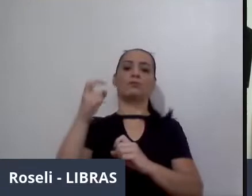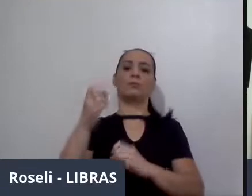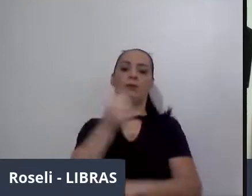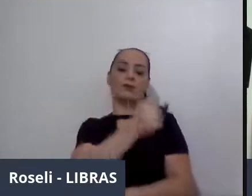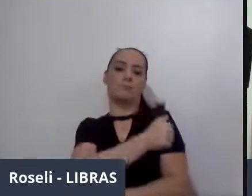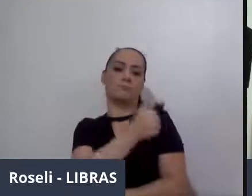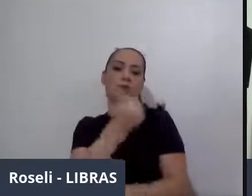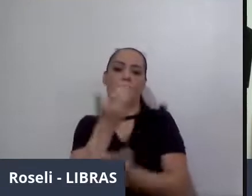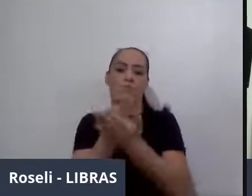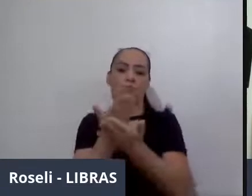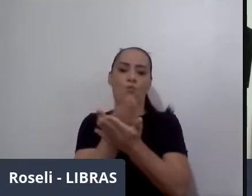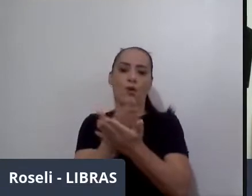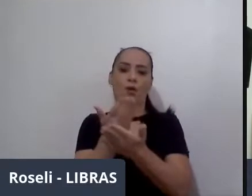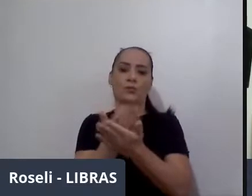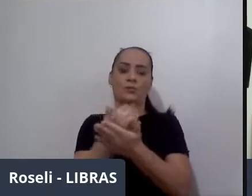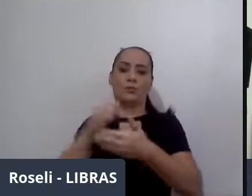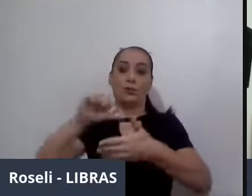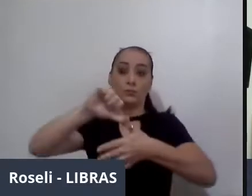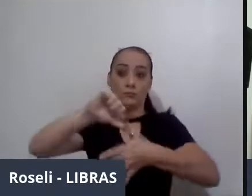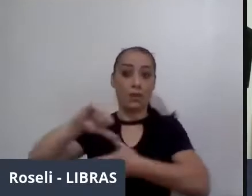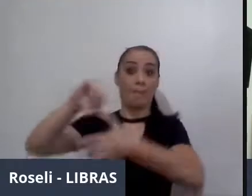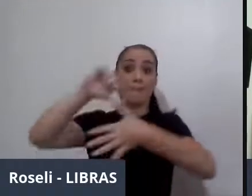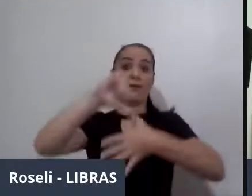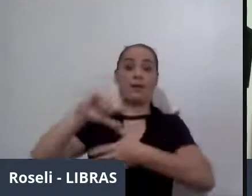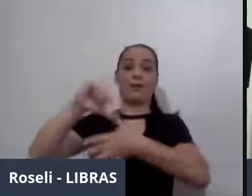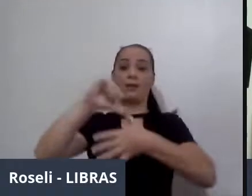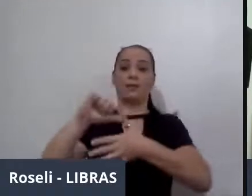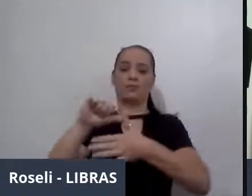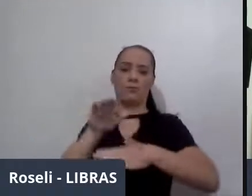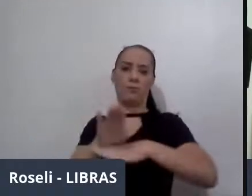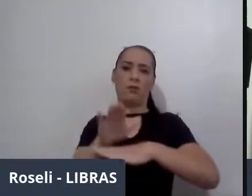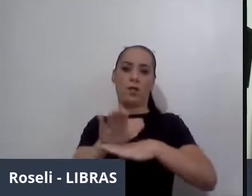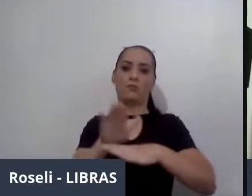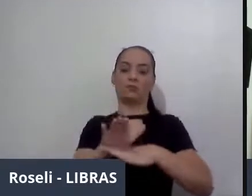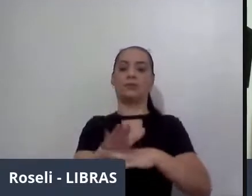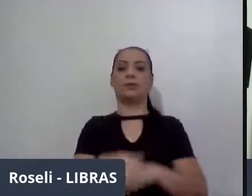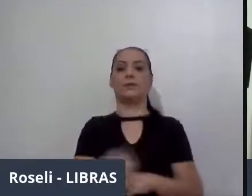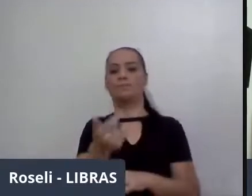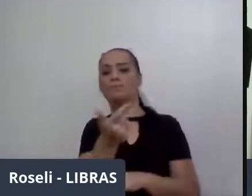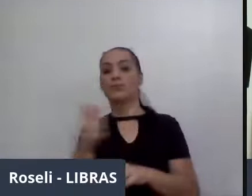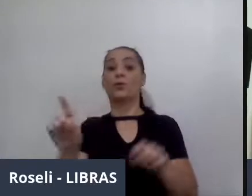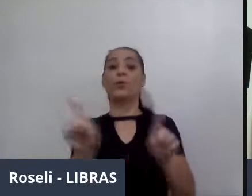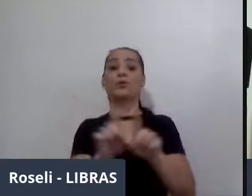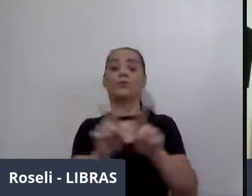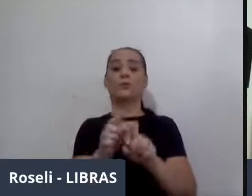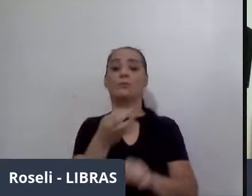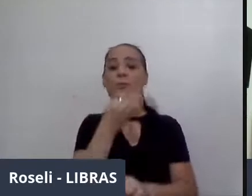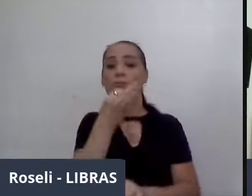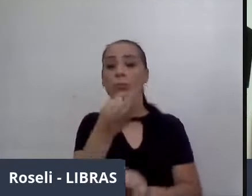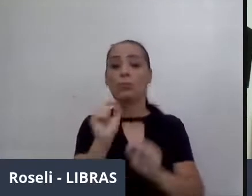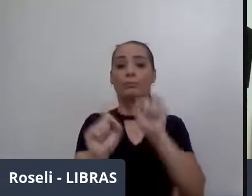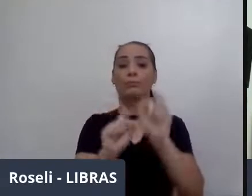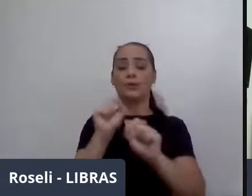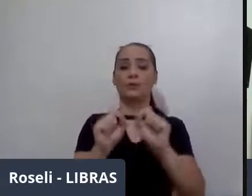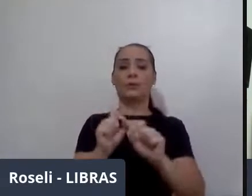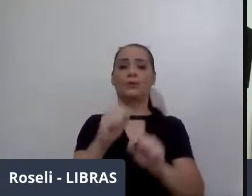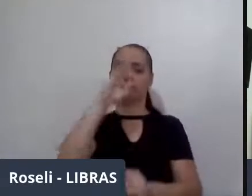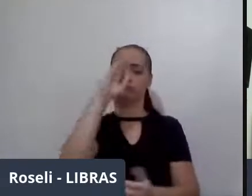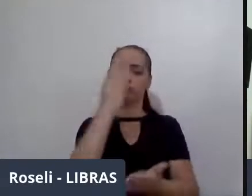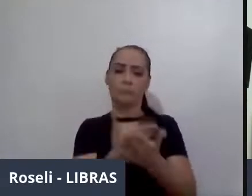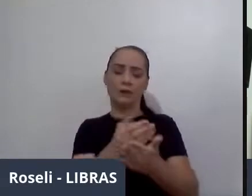nossa querida América Latina. Um outro aqui, acreditamos que a educação social pode ajudar muito na